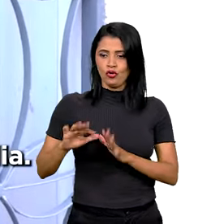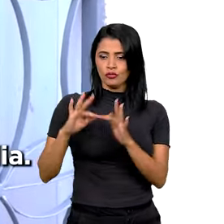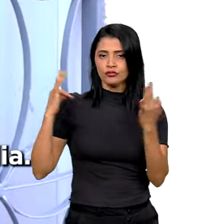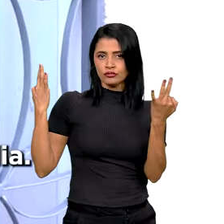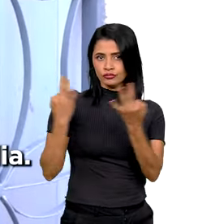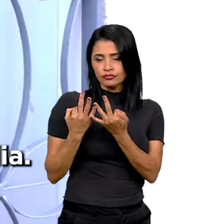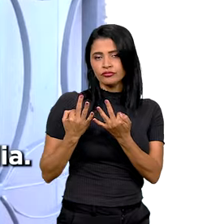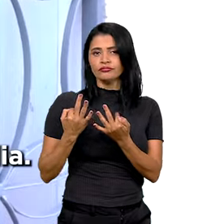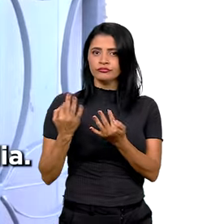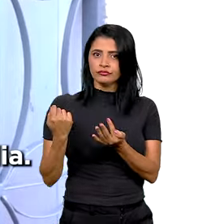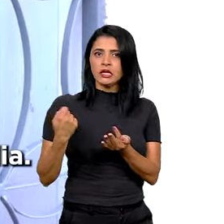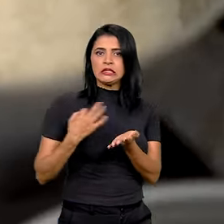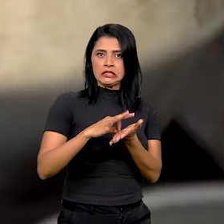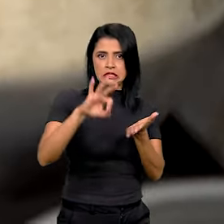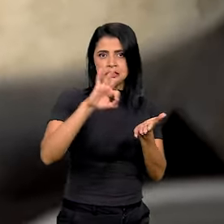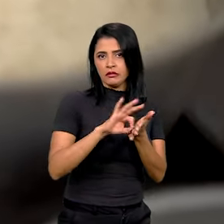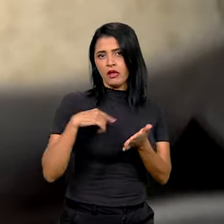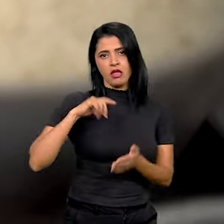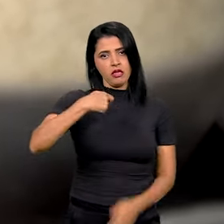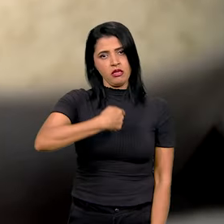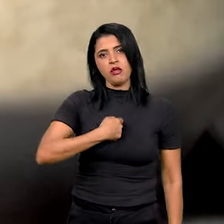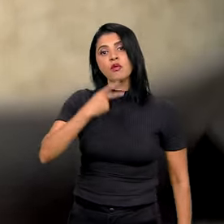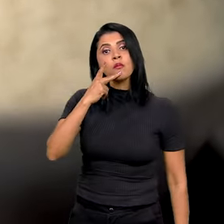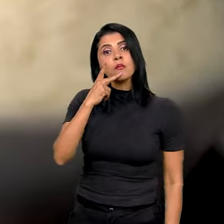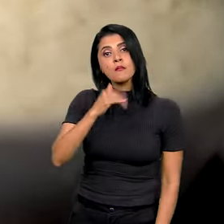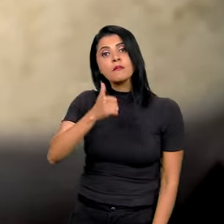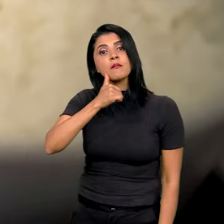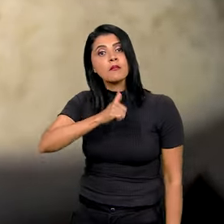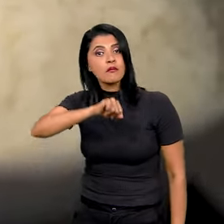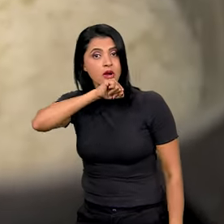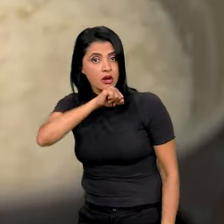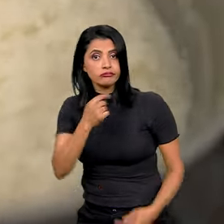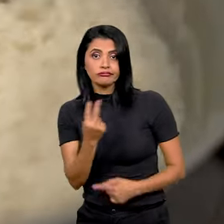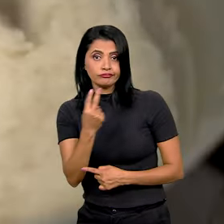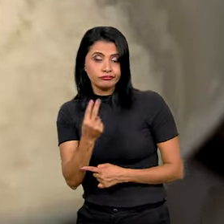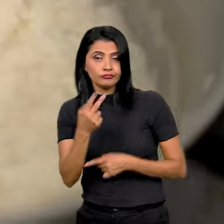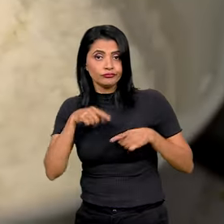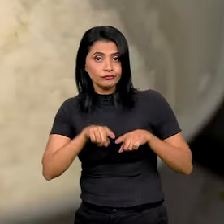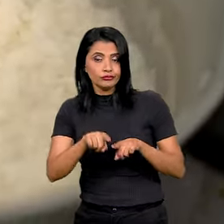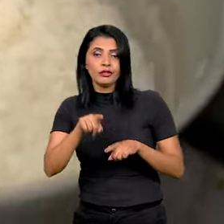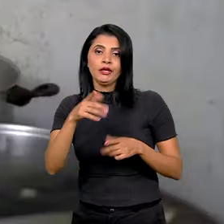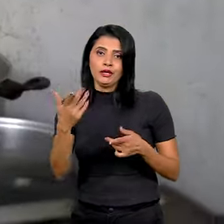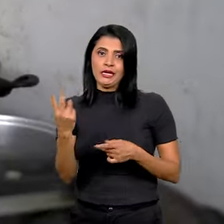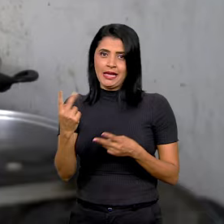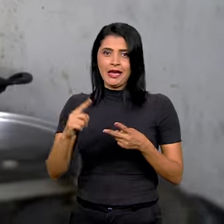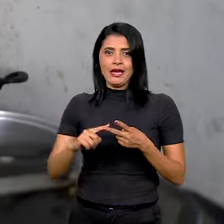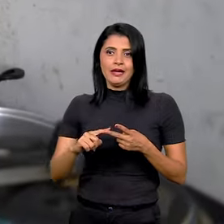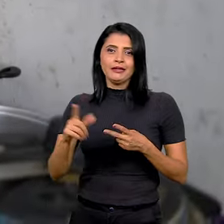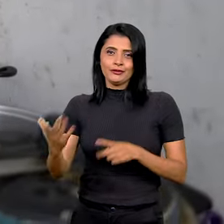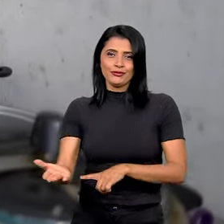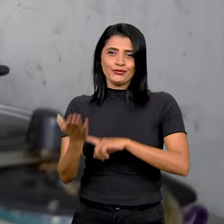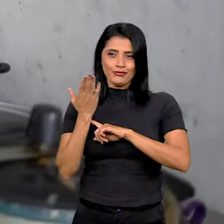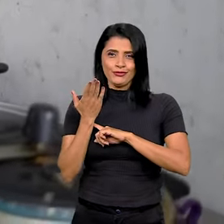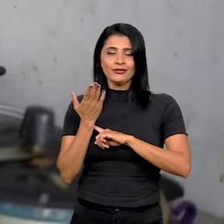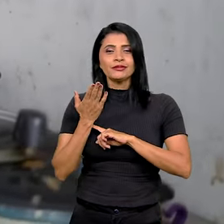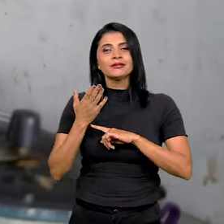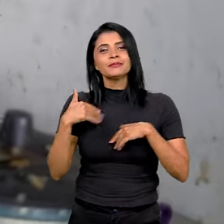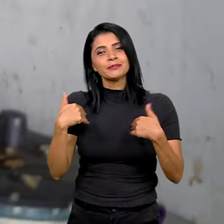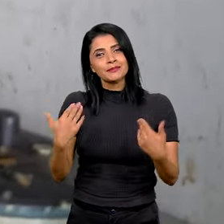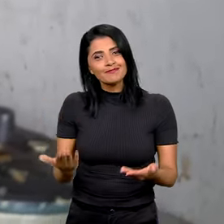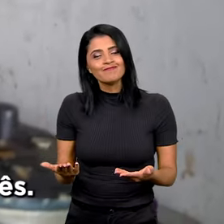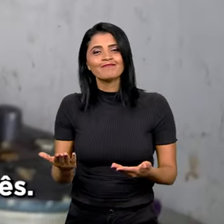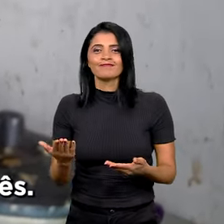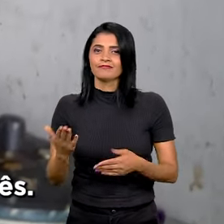bolsa família dei entrada e sempre eu fui mãe e pai né a segunda também tem uma ajuda mas